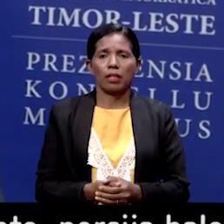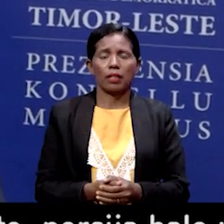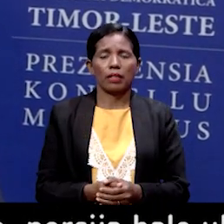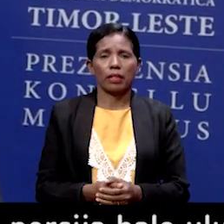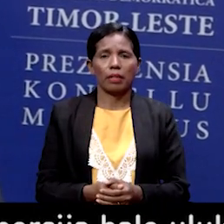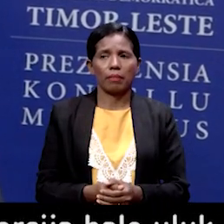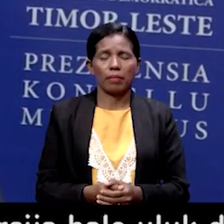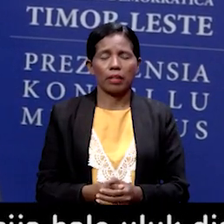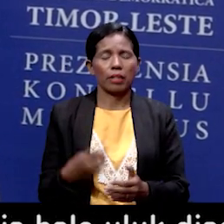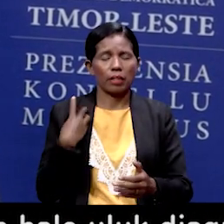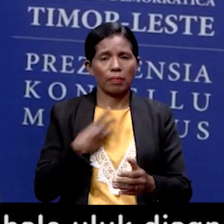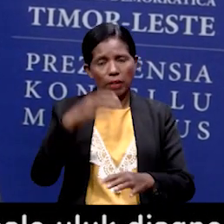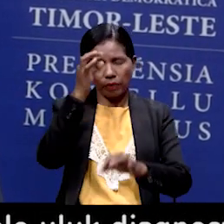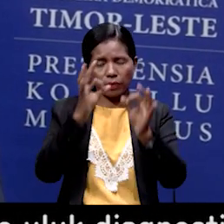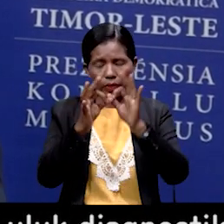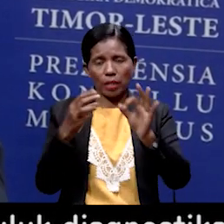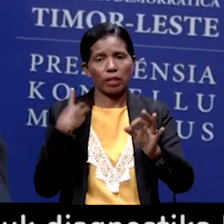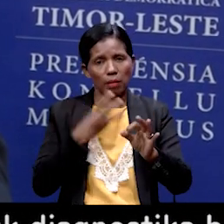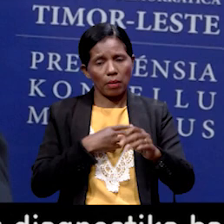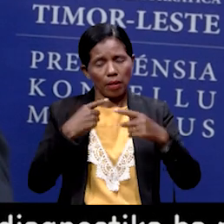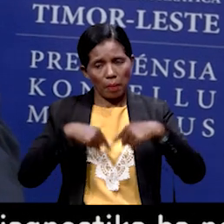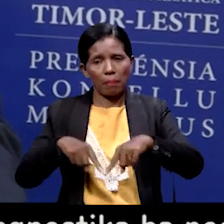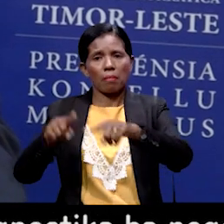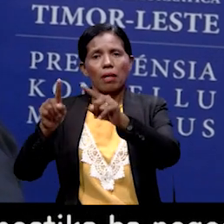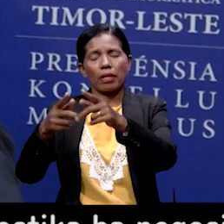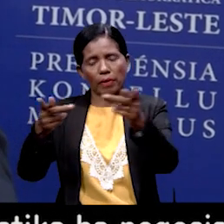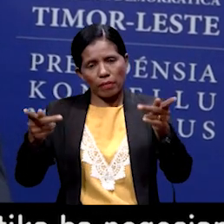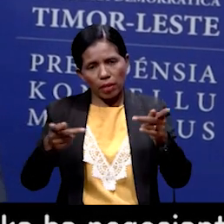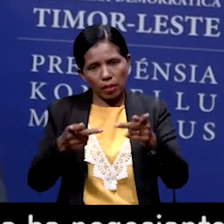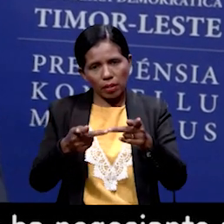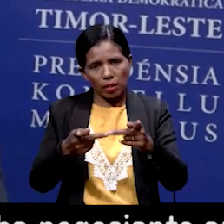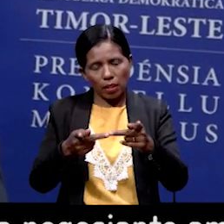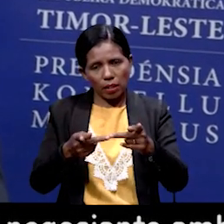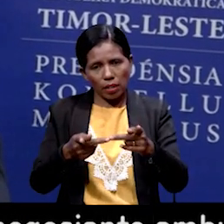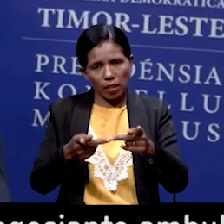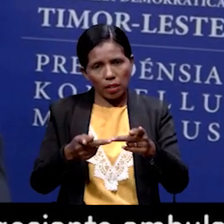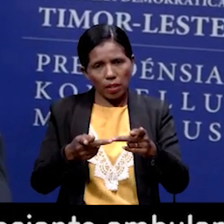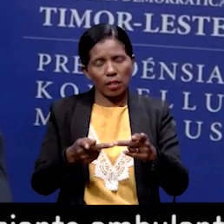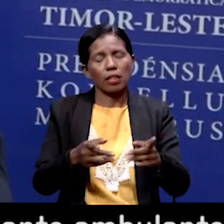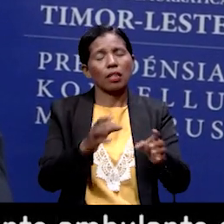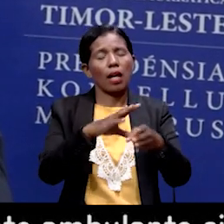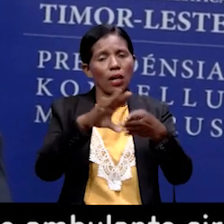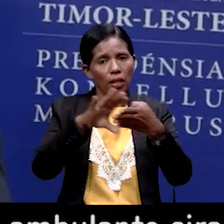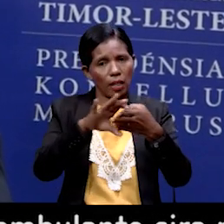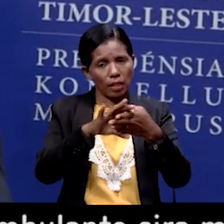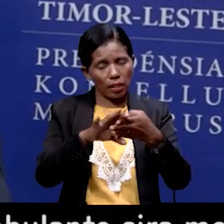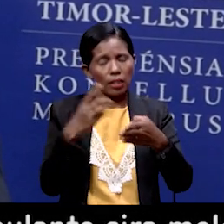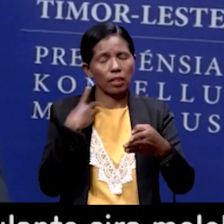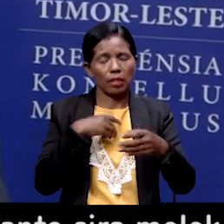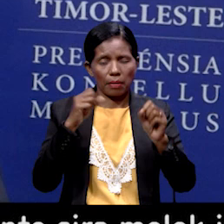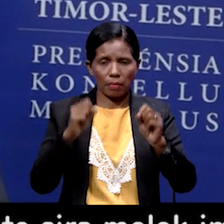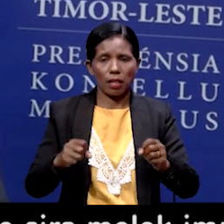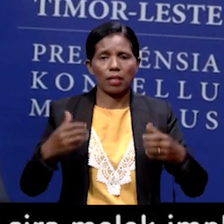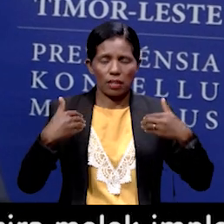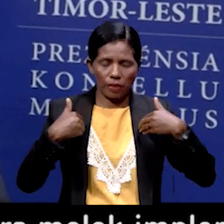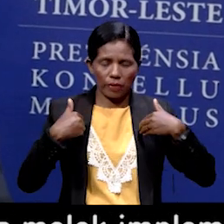que neve maka ba ia fatin sira urusura nien ita vacinado ou se ita la